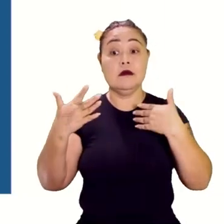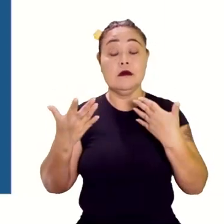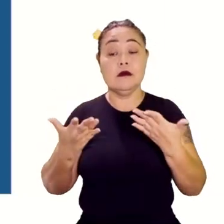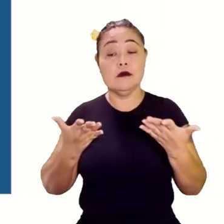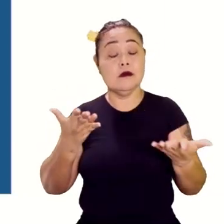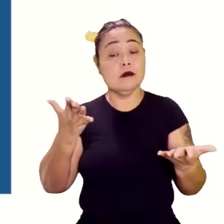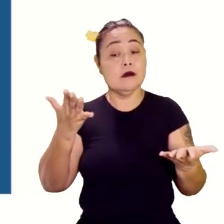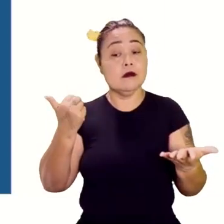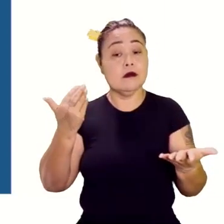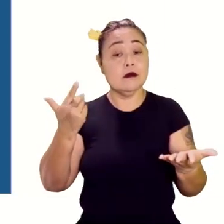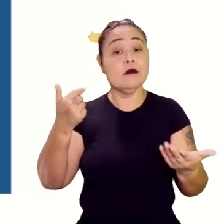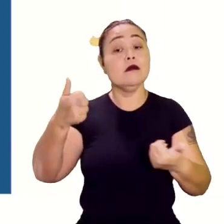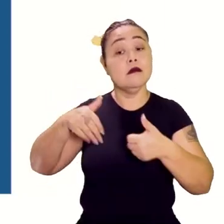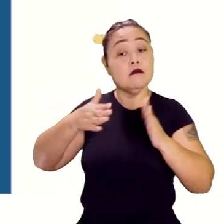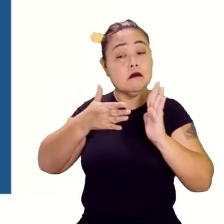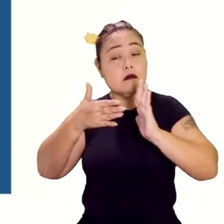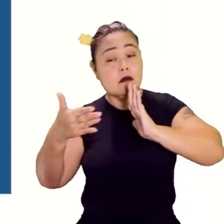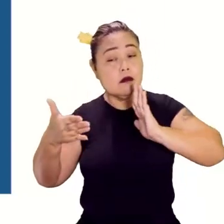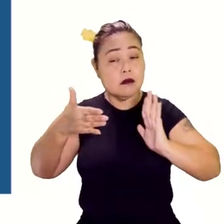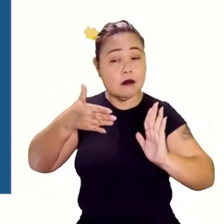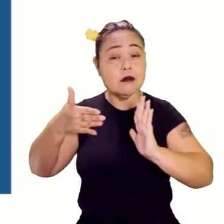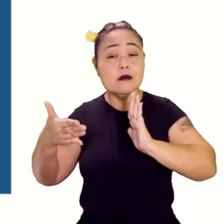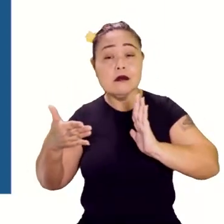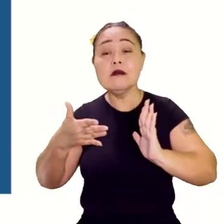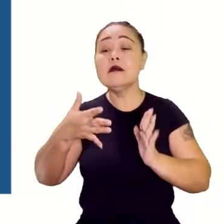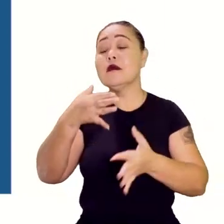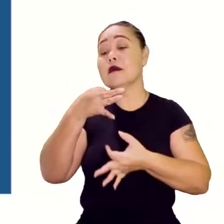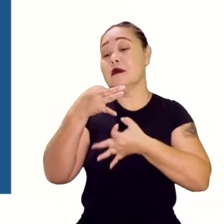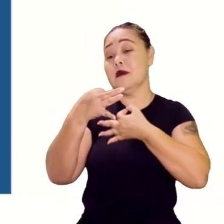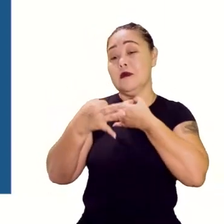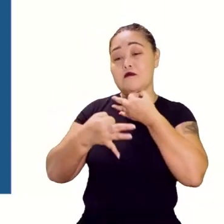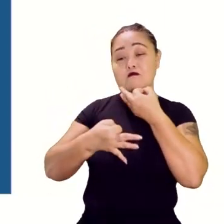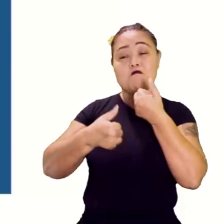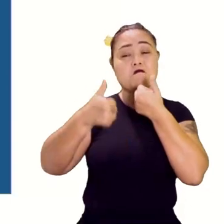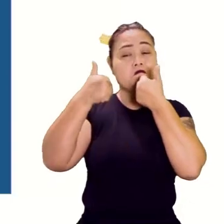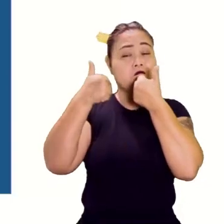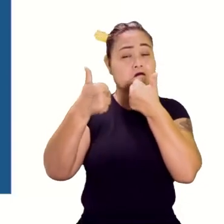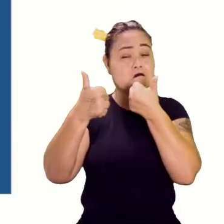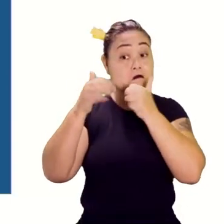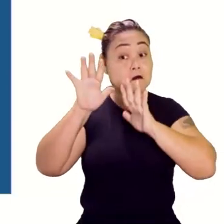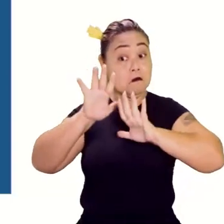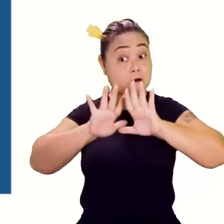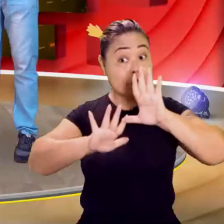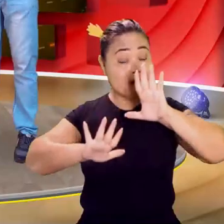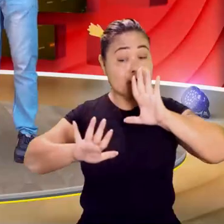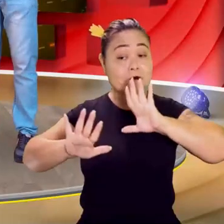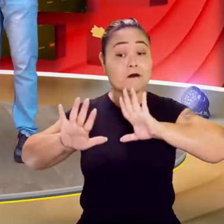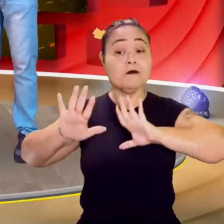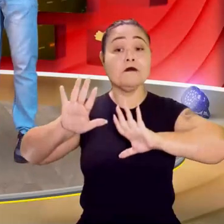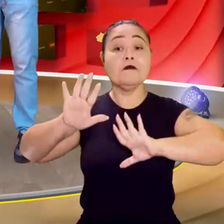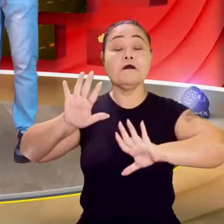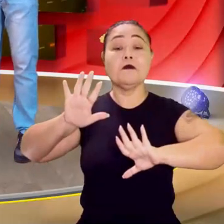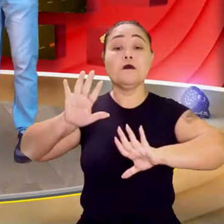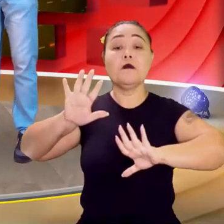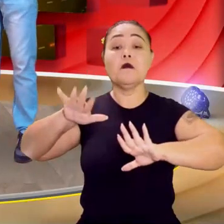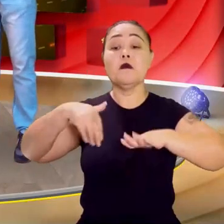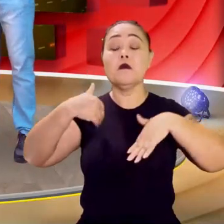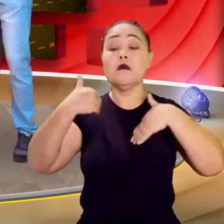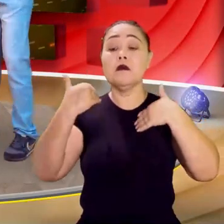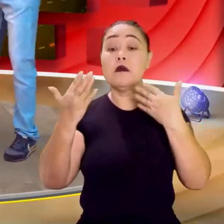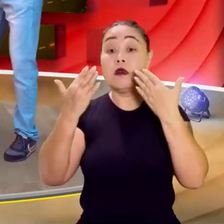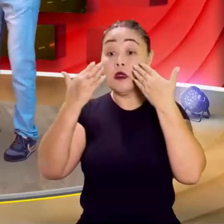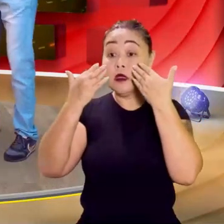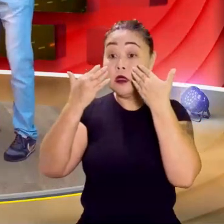Então vamos lá, né? Pode estar entre, olha que legal. E aí é uma observação muito cuidadosa. Porque assim, quando